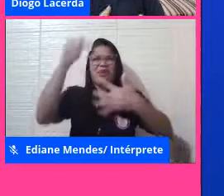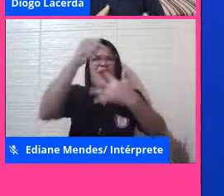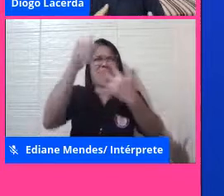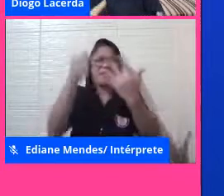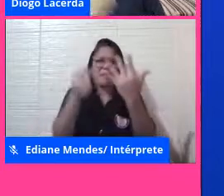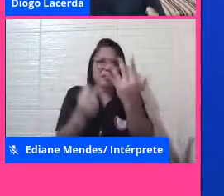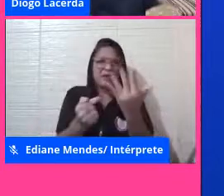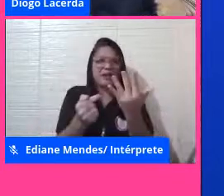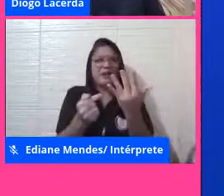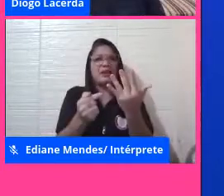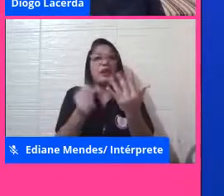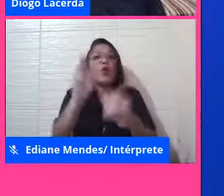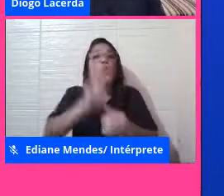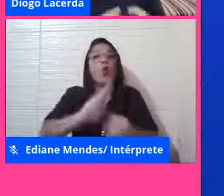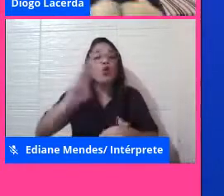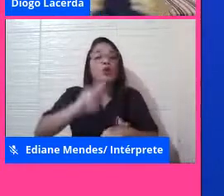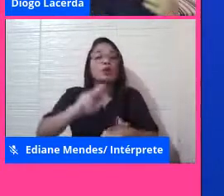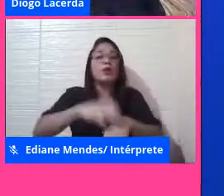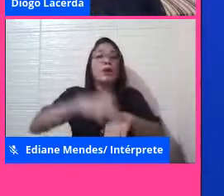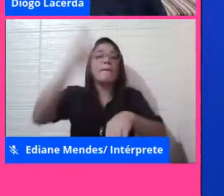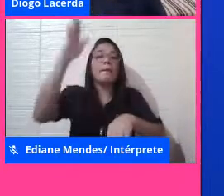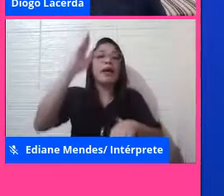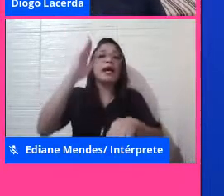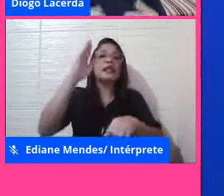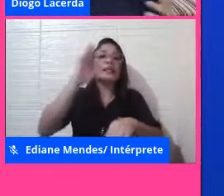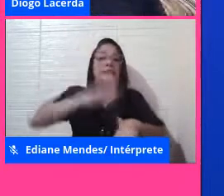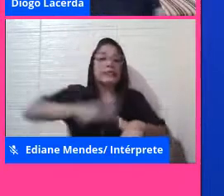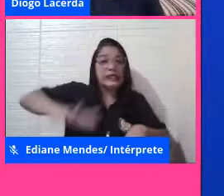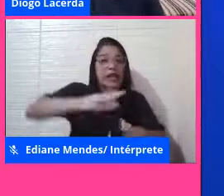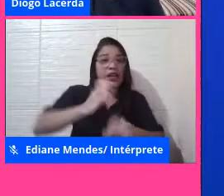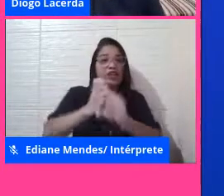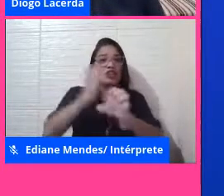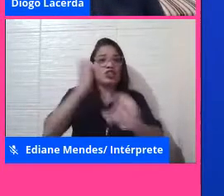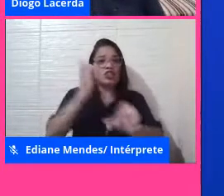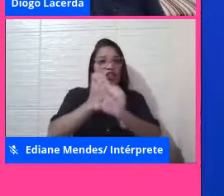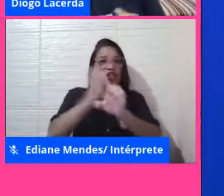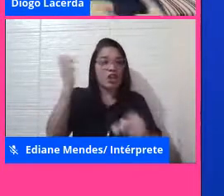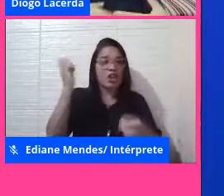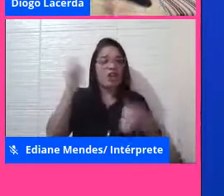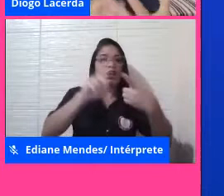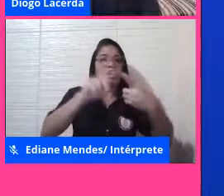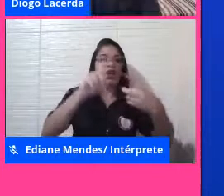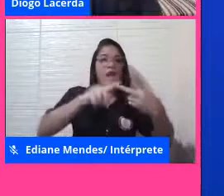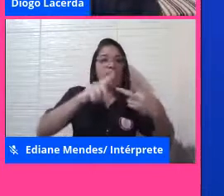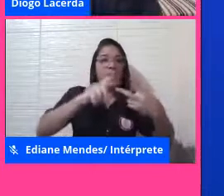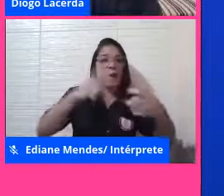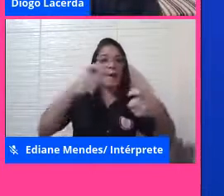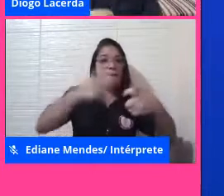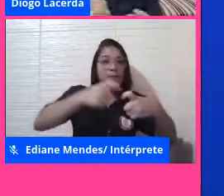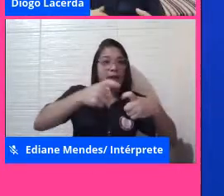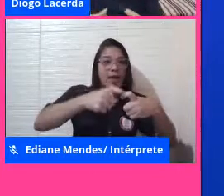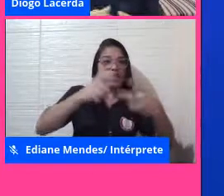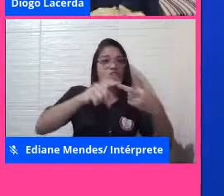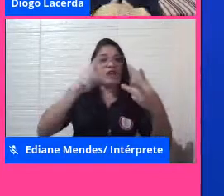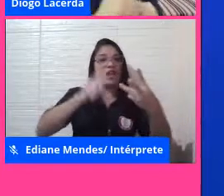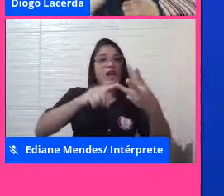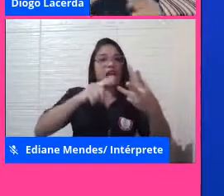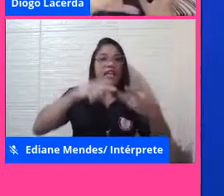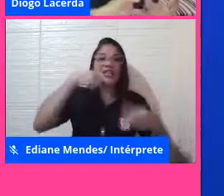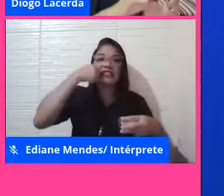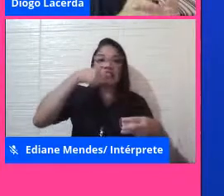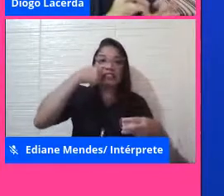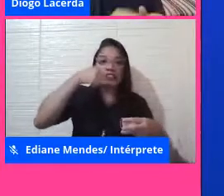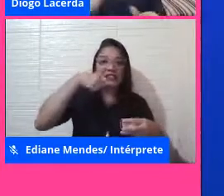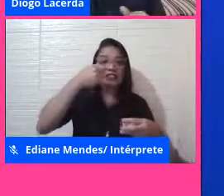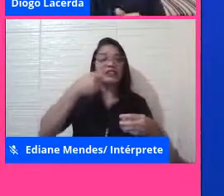de engenharia, na área odontológica, na área médica, na área de implantes. Então, é por isso que elas também são utilizadas, porque elas pegam um nicho